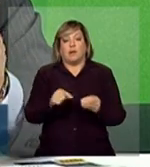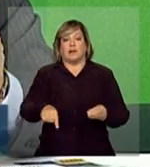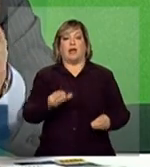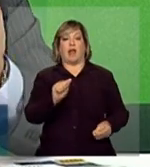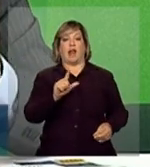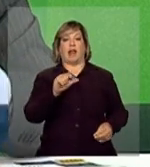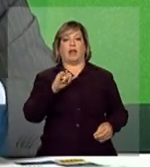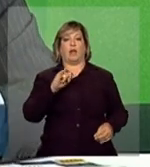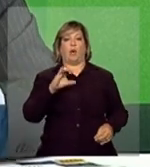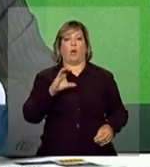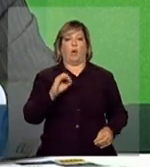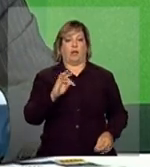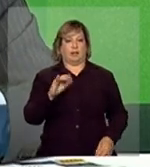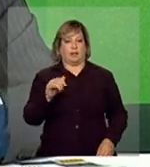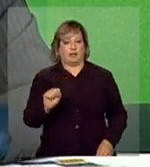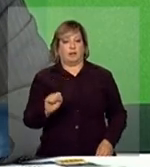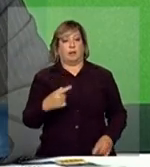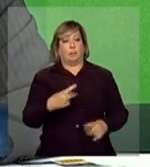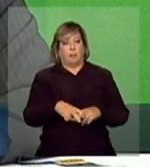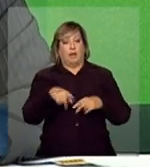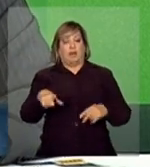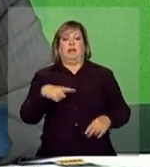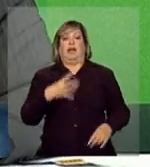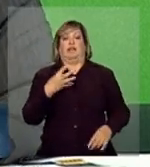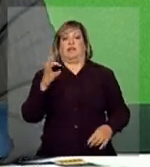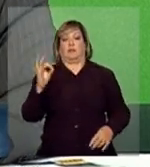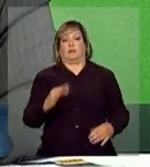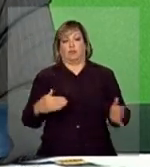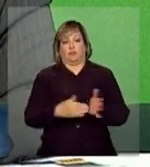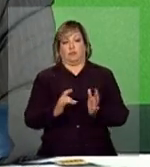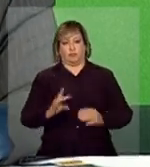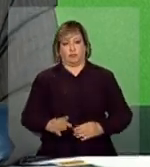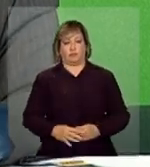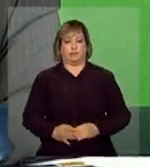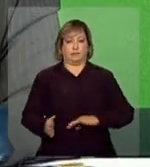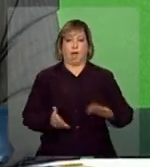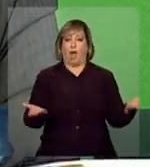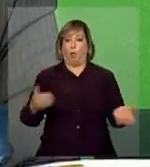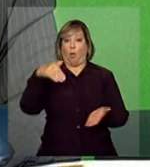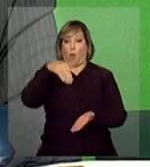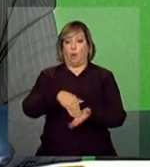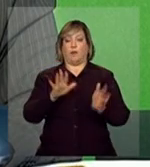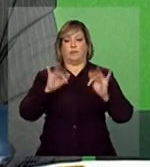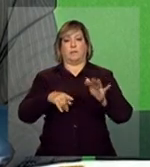alíquotas, por isso que o range até 4%. Última pergunta.